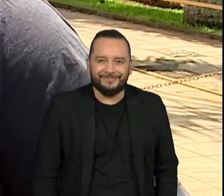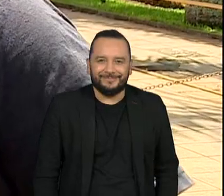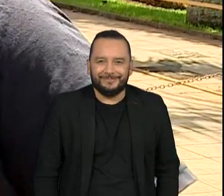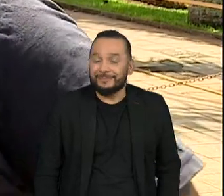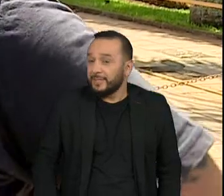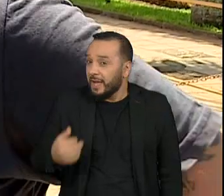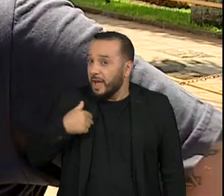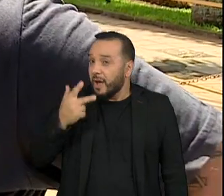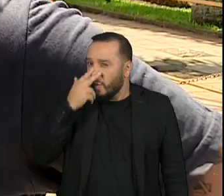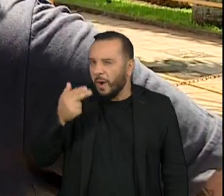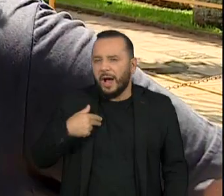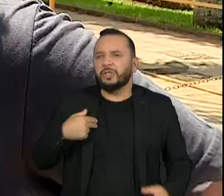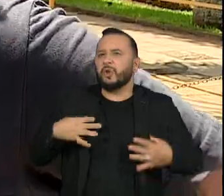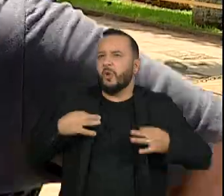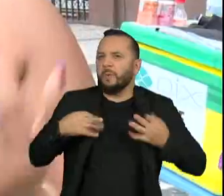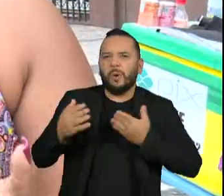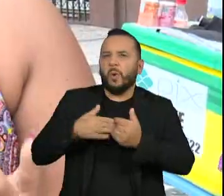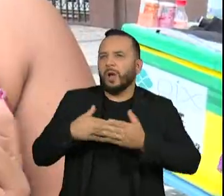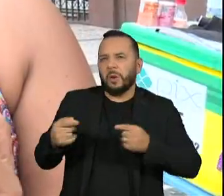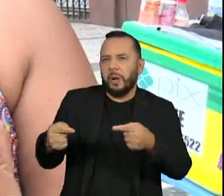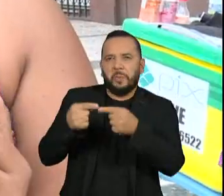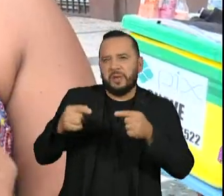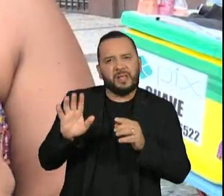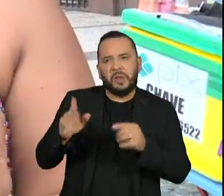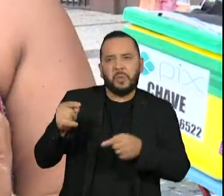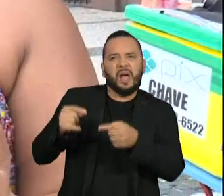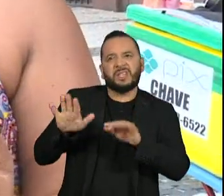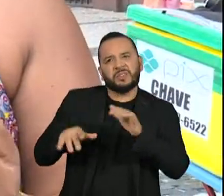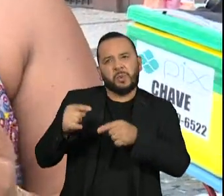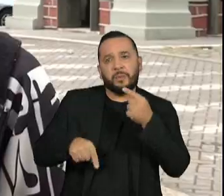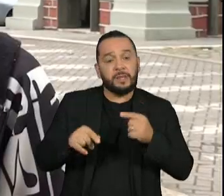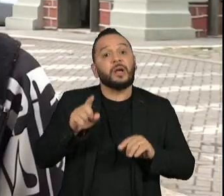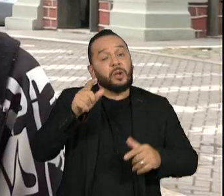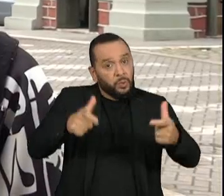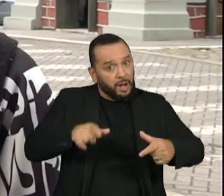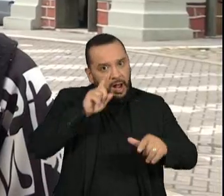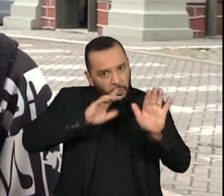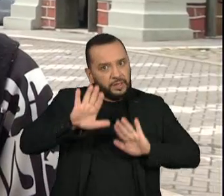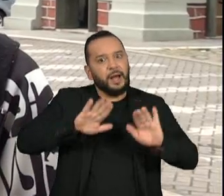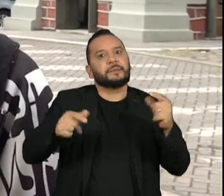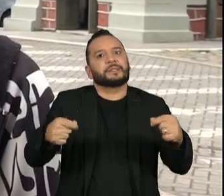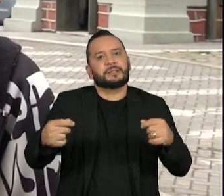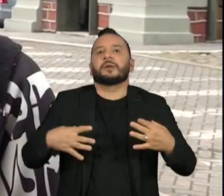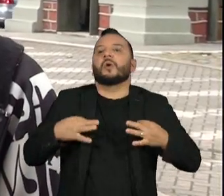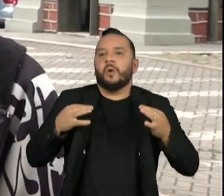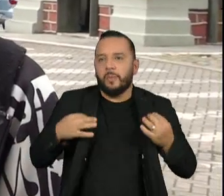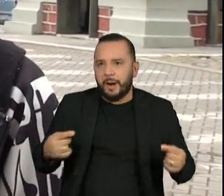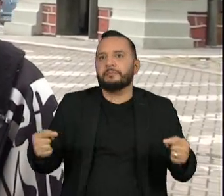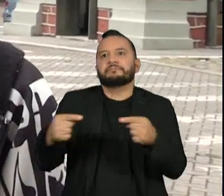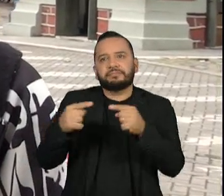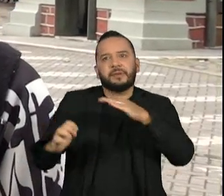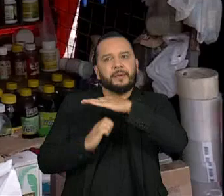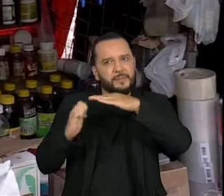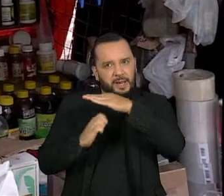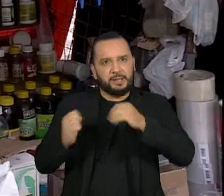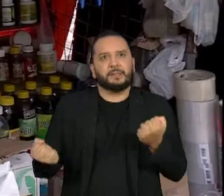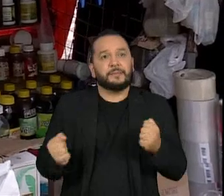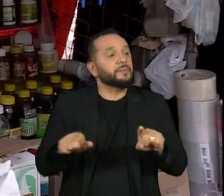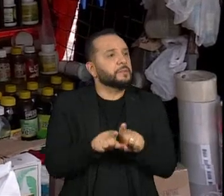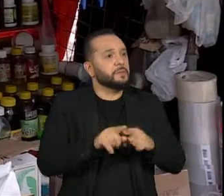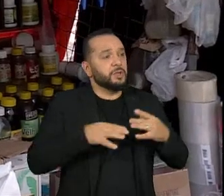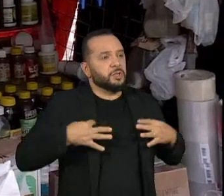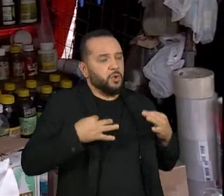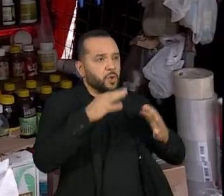Eu acho que não é qualquer lugar que qualquer roupa entra. Tem lugares que a gente tem que se policiar. Eu tenho que estar vestida conforme a empresa pede. Se eu me